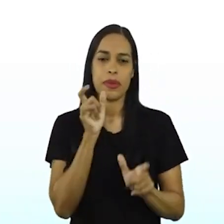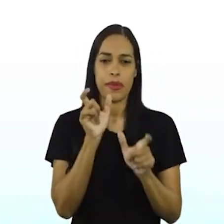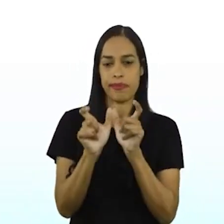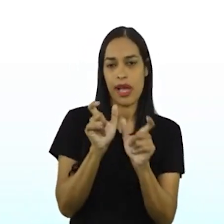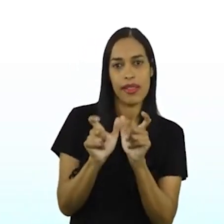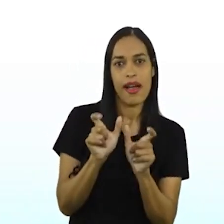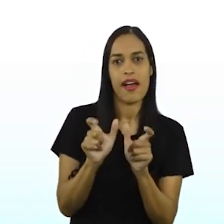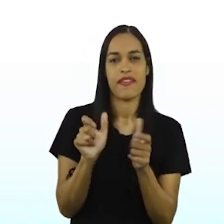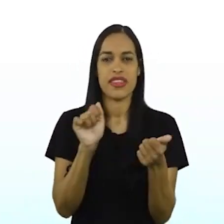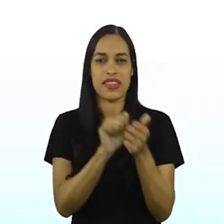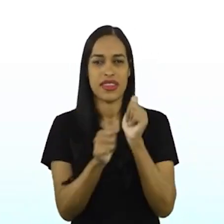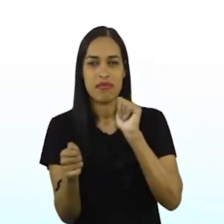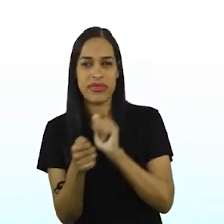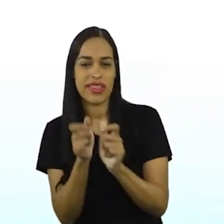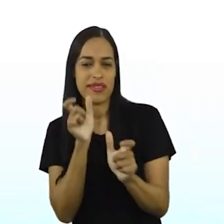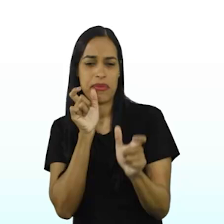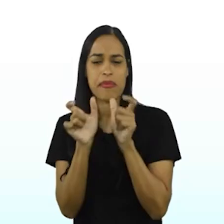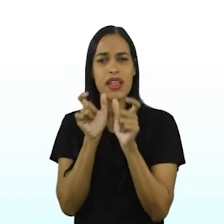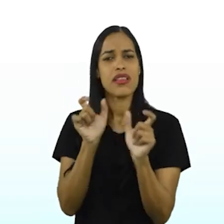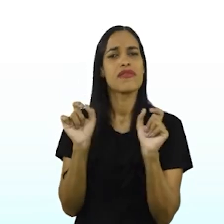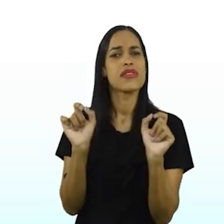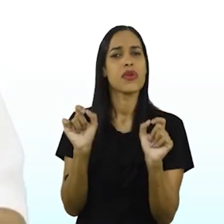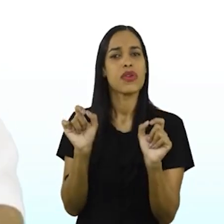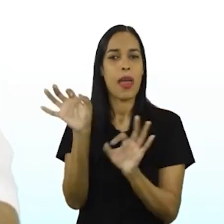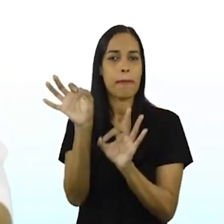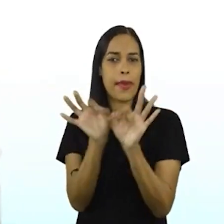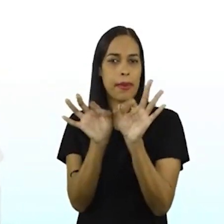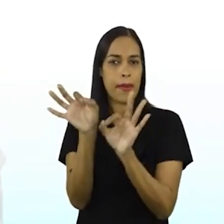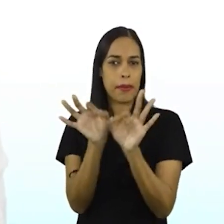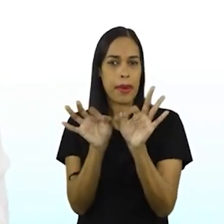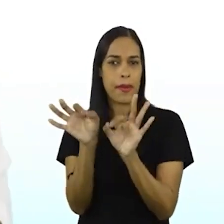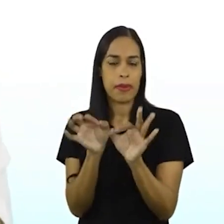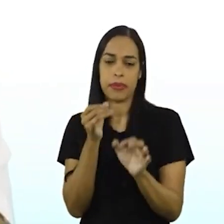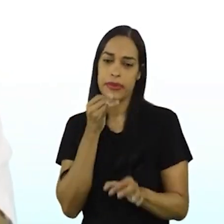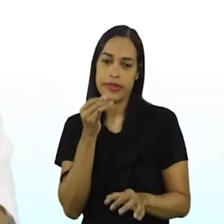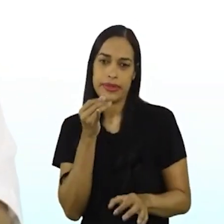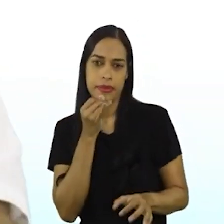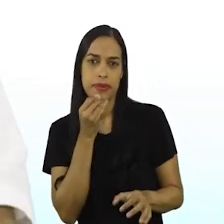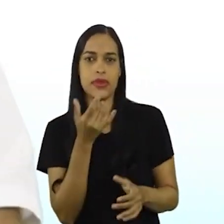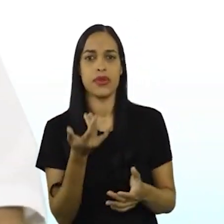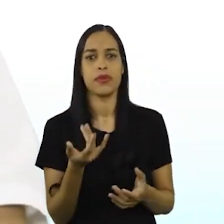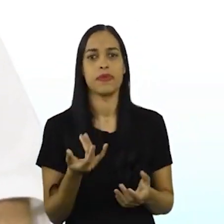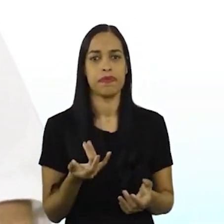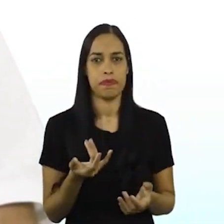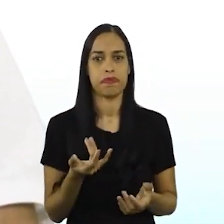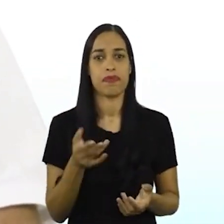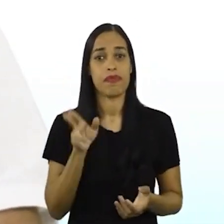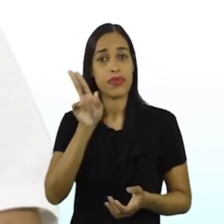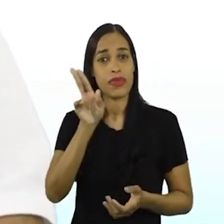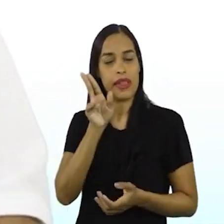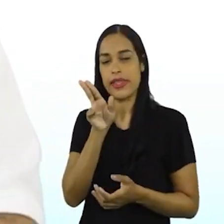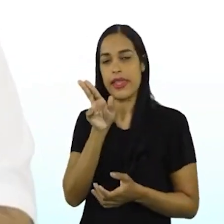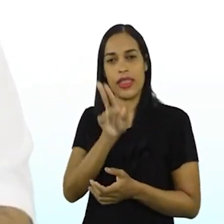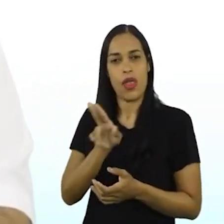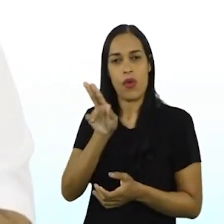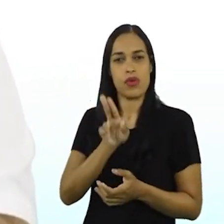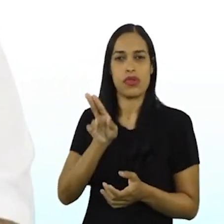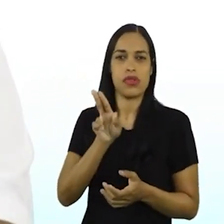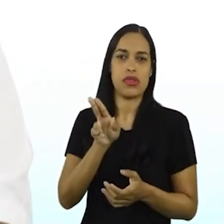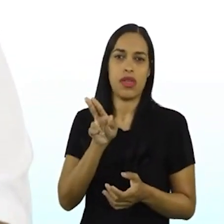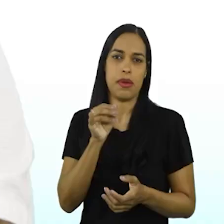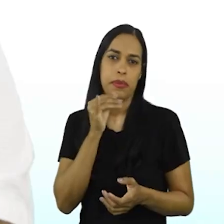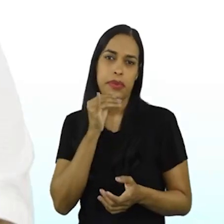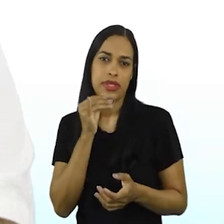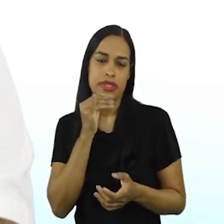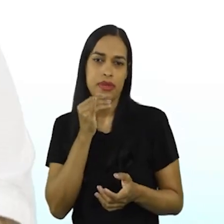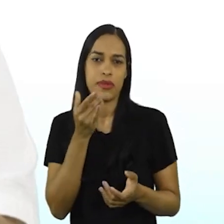jogo de palavras que vai existir. Esse jogo de palavras seria o quê, professor? A elaboração. Por exemplo, ele vai sair do usual, ele